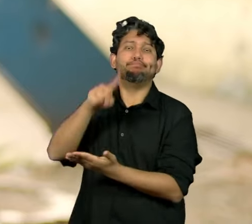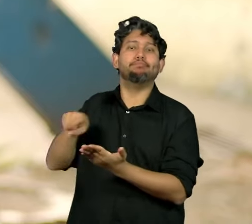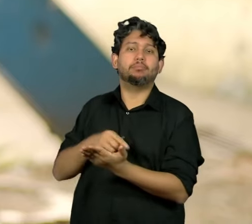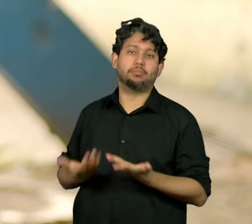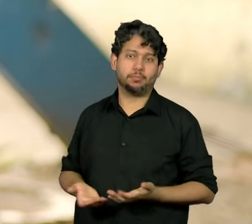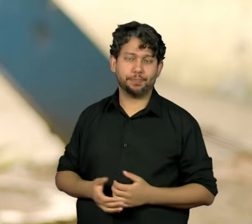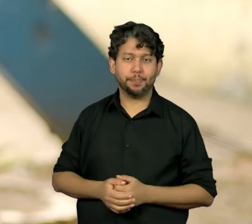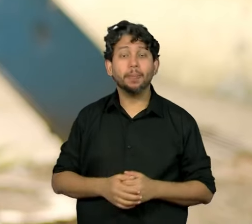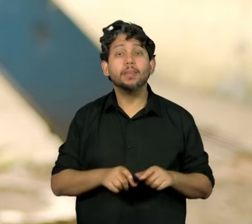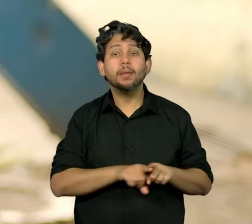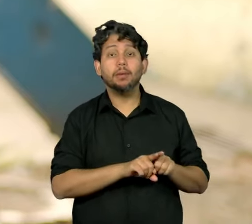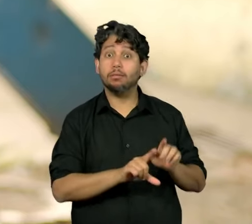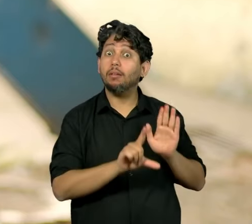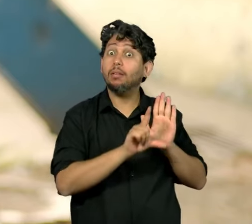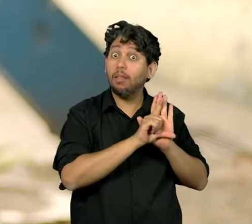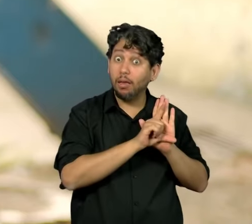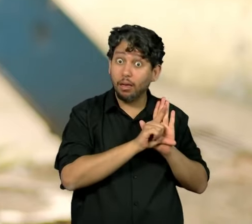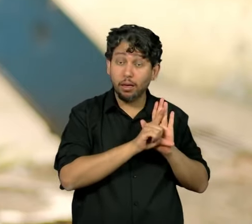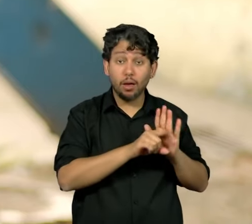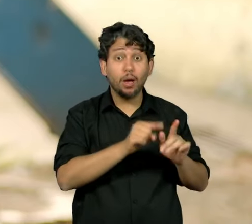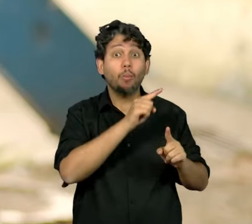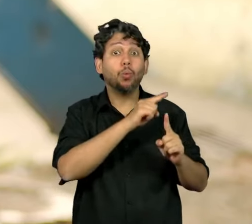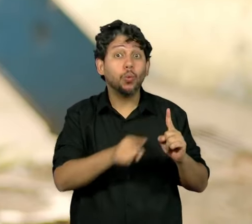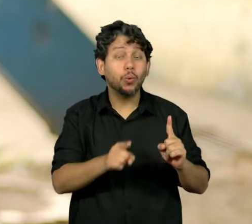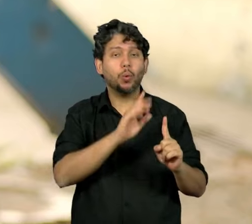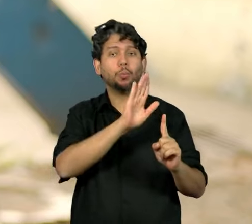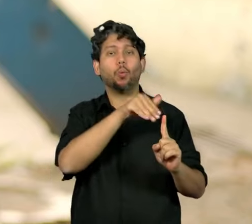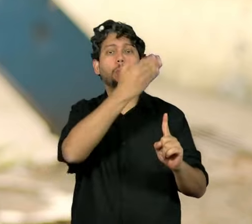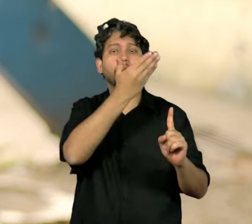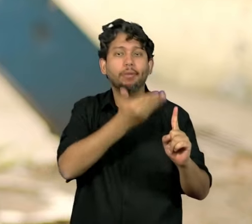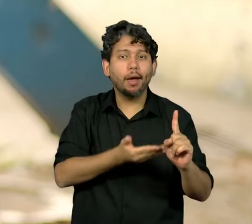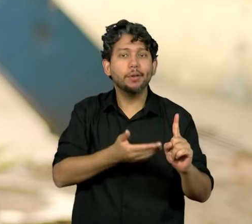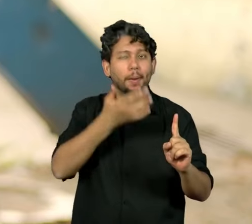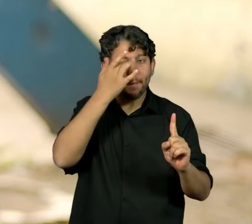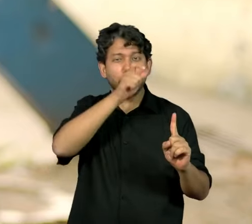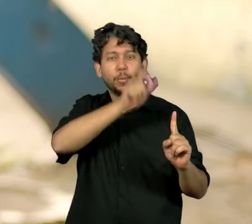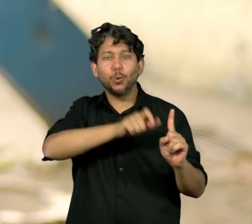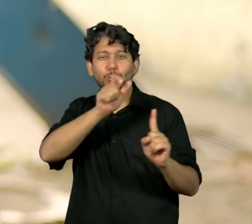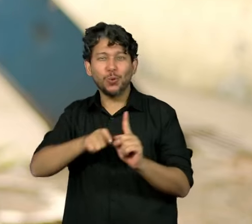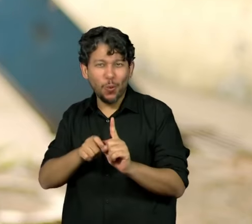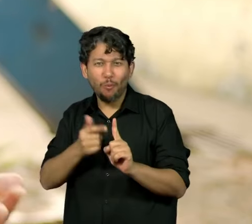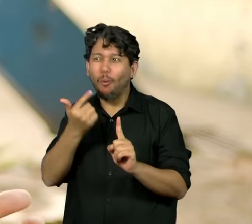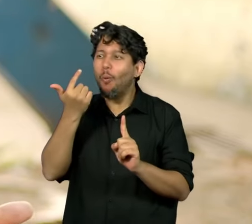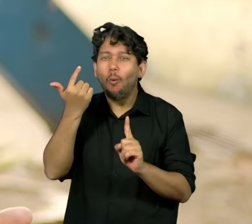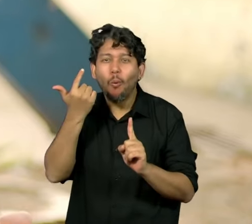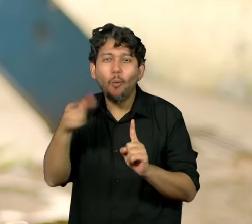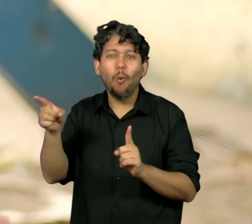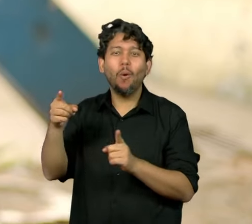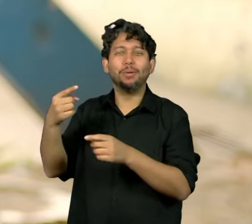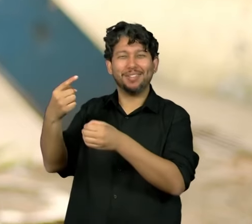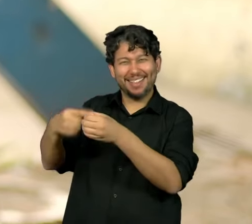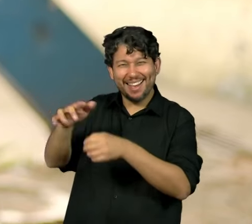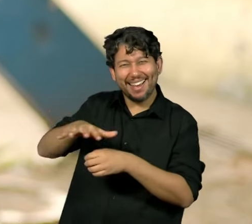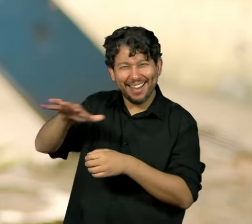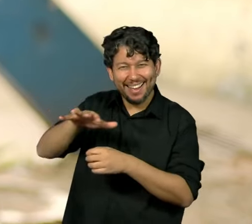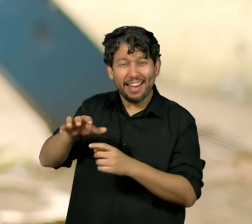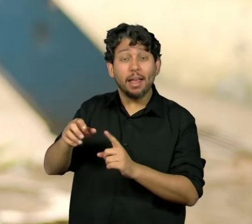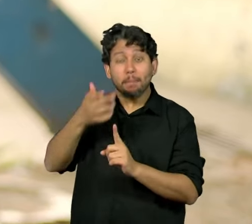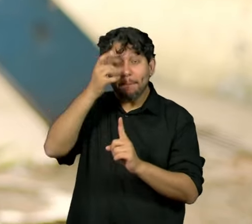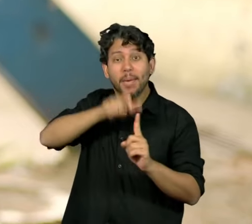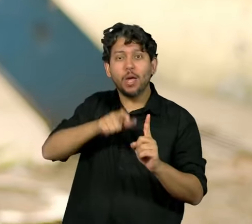uma lei que proíbe, né, a homenagem da mesma personagem a mais de um próprio municipal, a